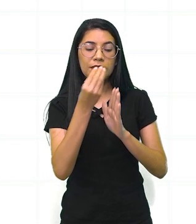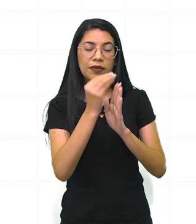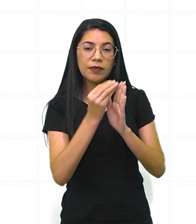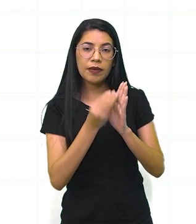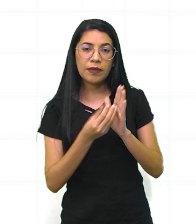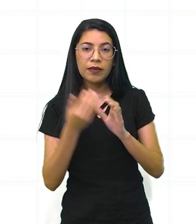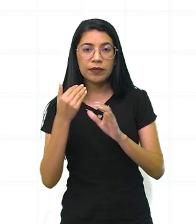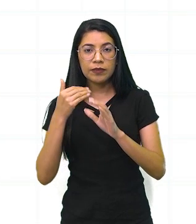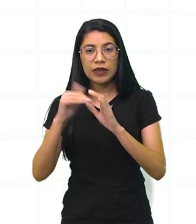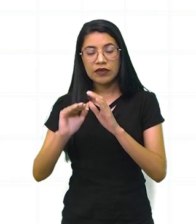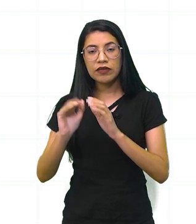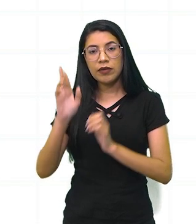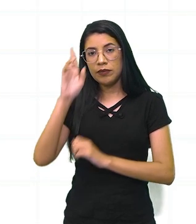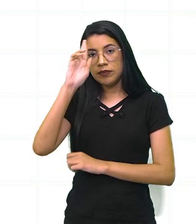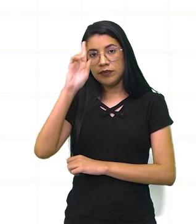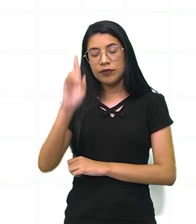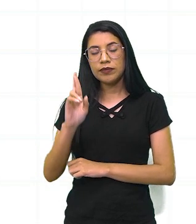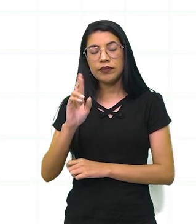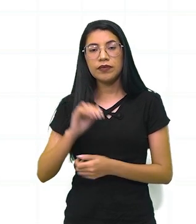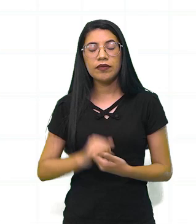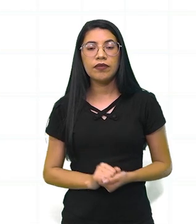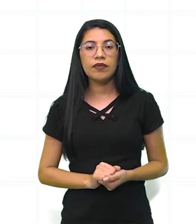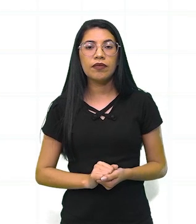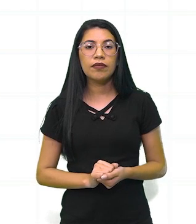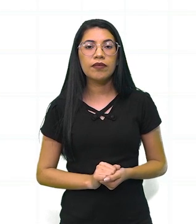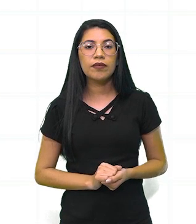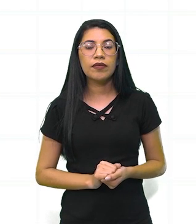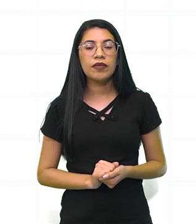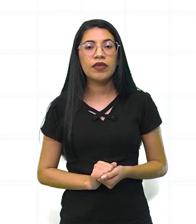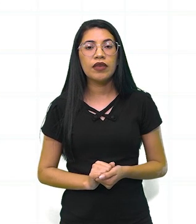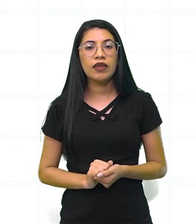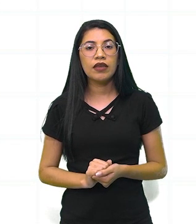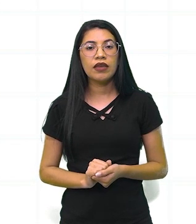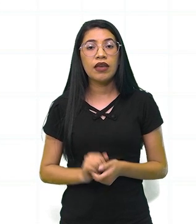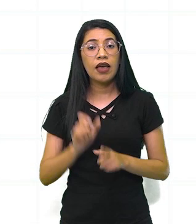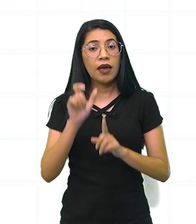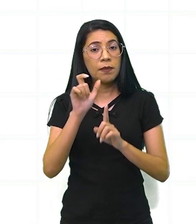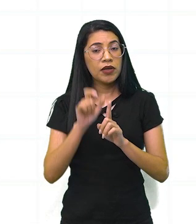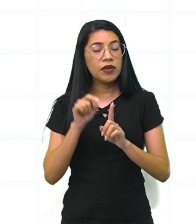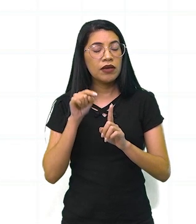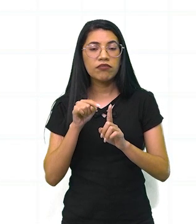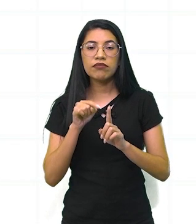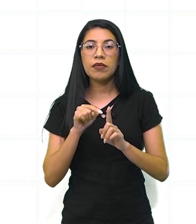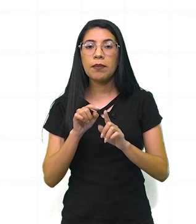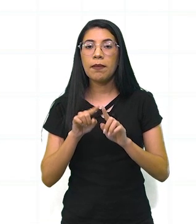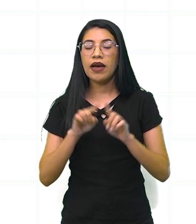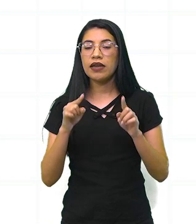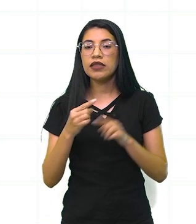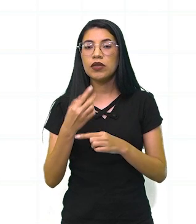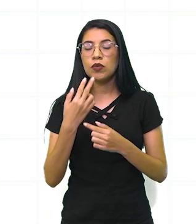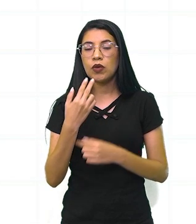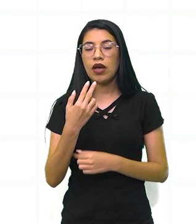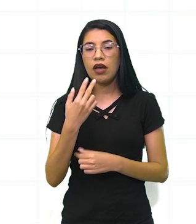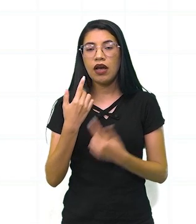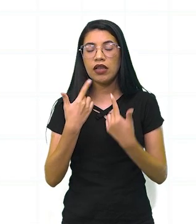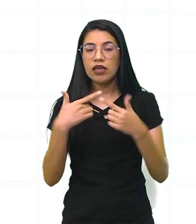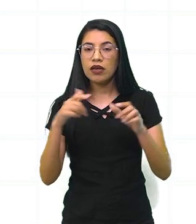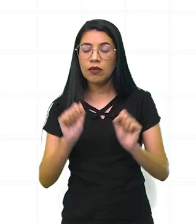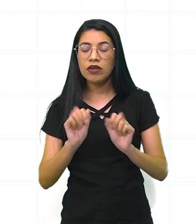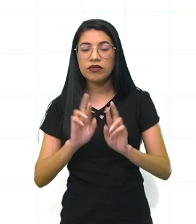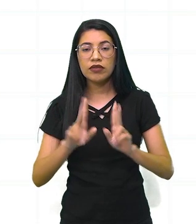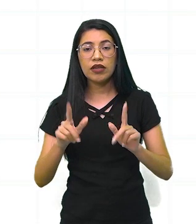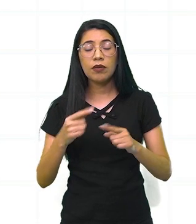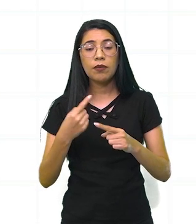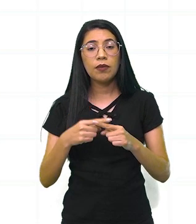patrão Ok o mesmo o mesmo a mesma pessoa com linguagem diferente por quê Porque o Pedro estava numa